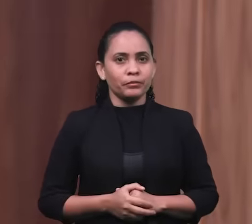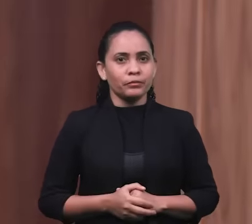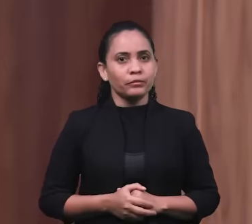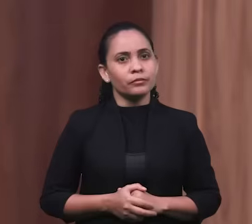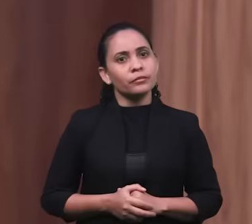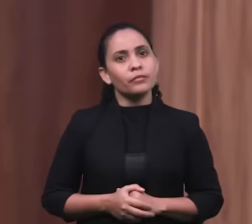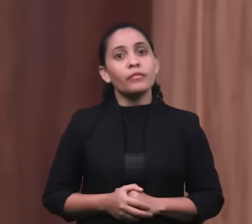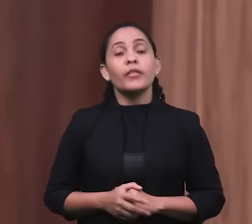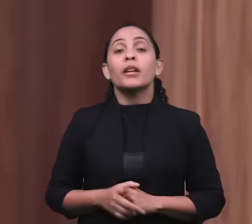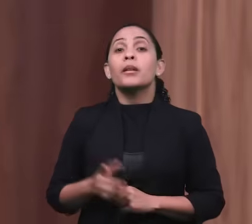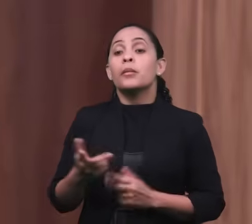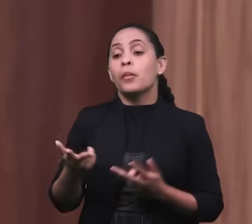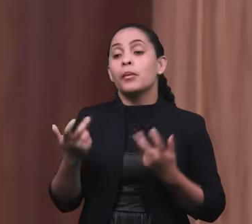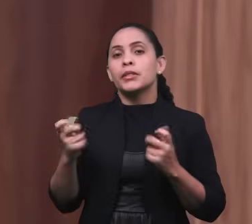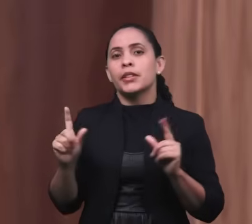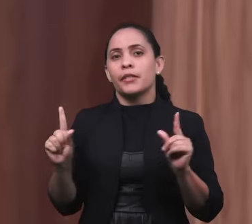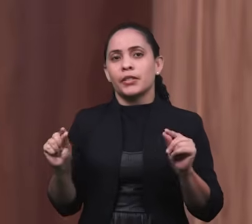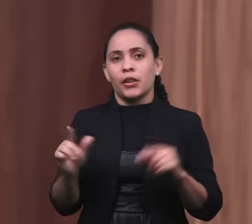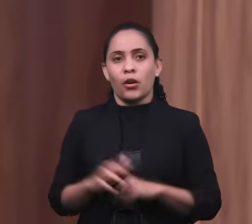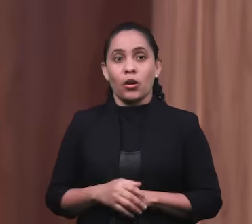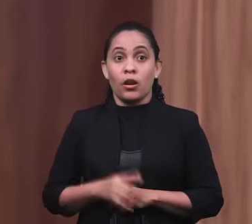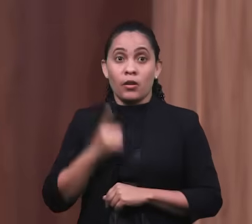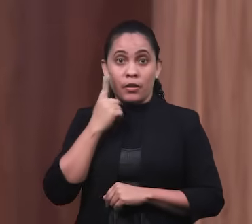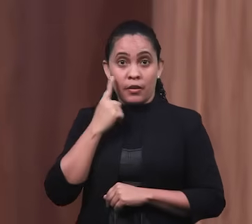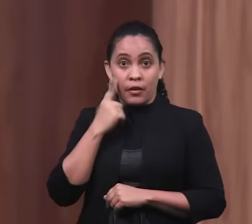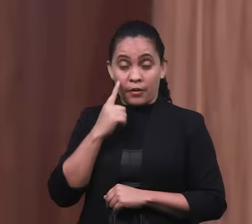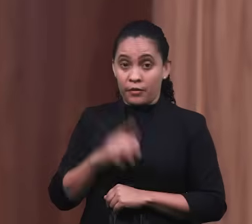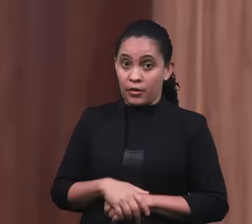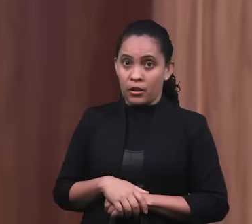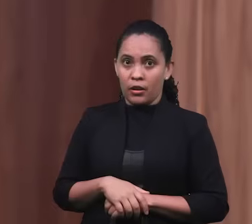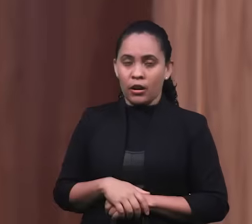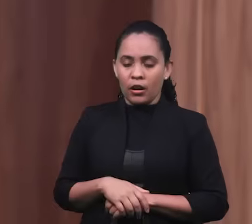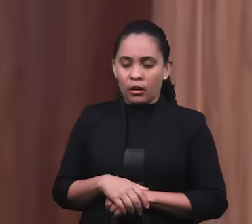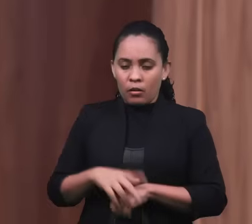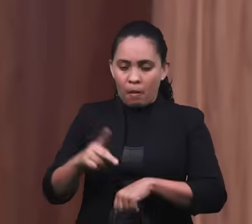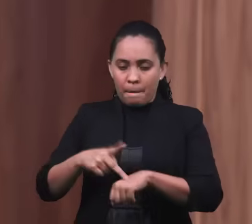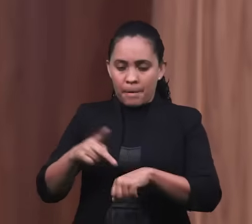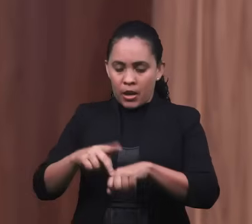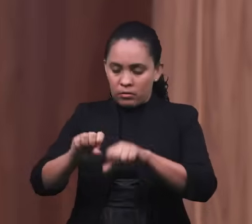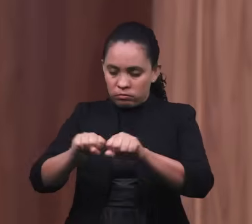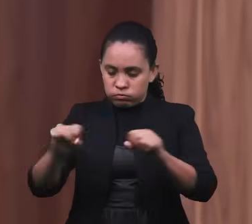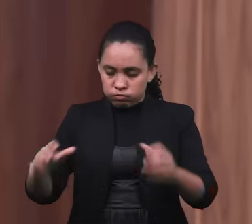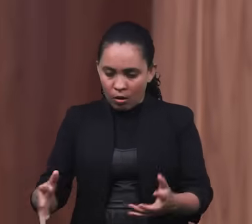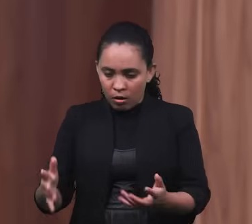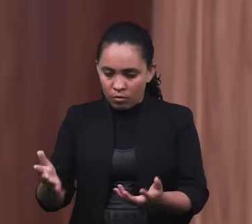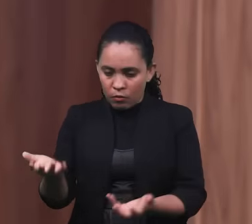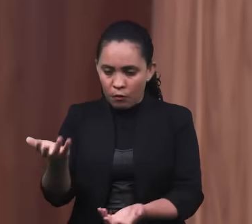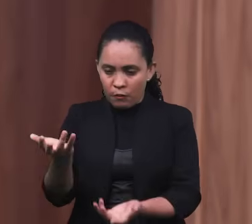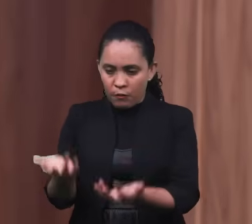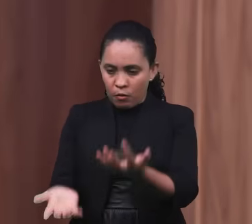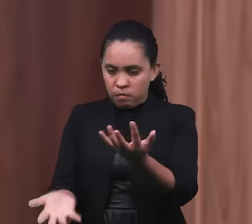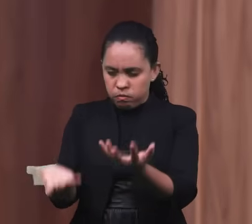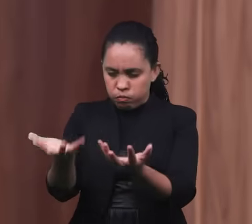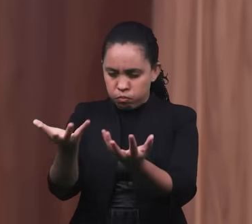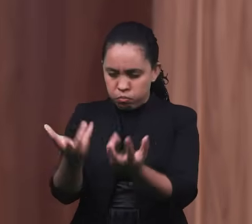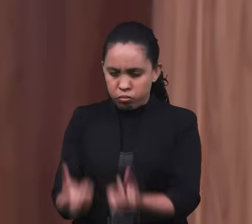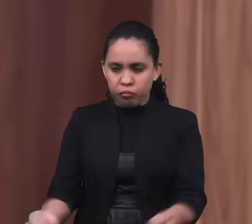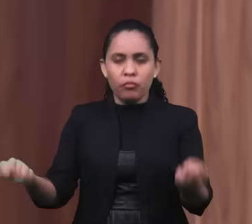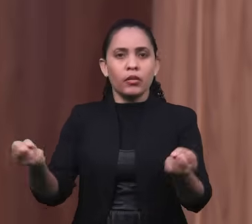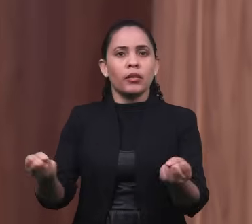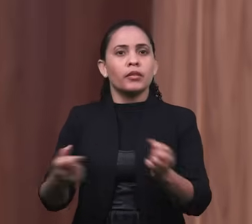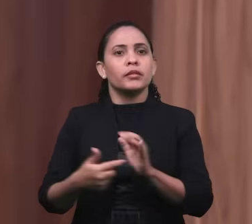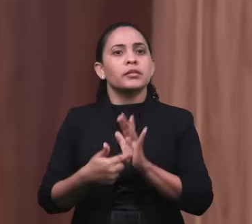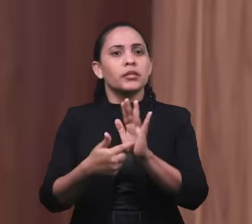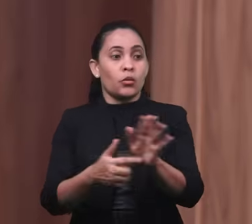Gideão. E tem um detalhe, então quando ele vê o fogo saindo da rocha, da penha e consumindo o alimento, tem uma orientação naquela